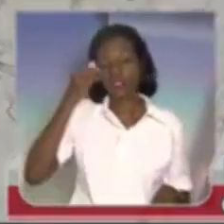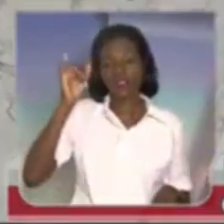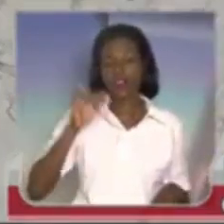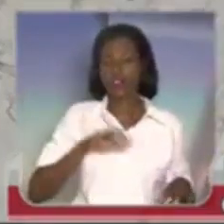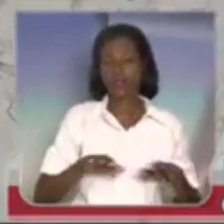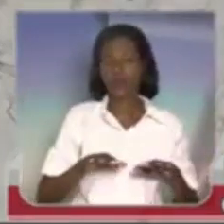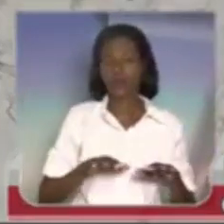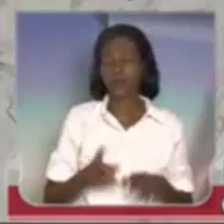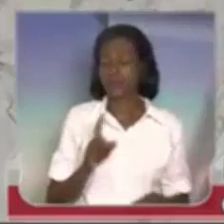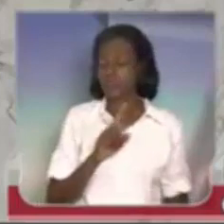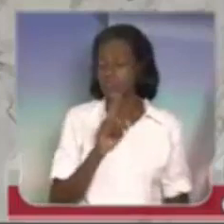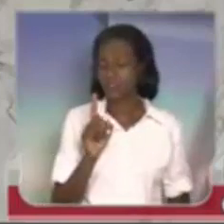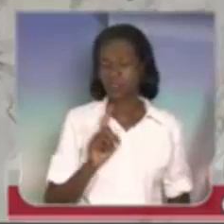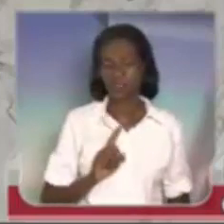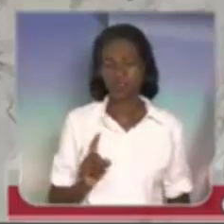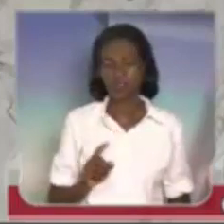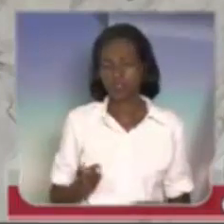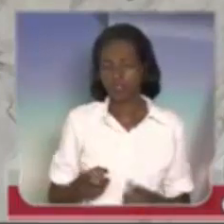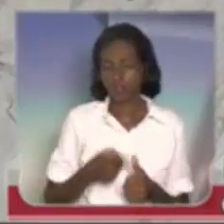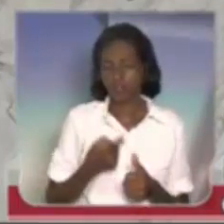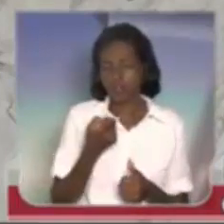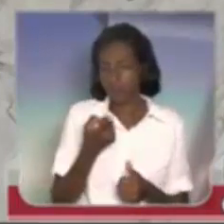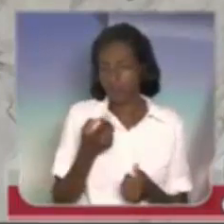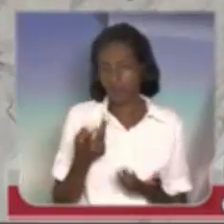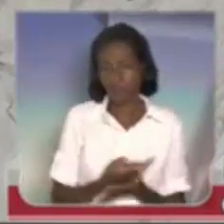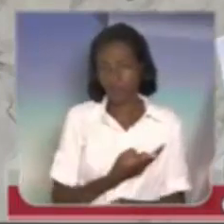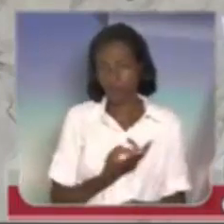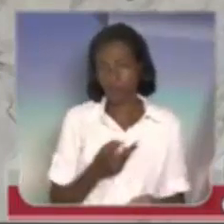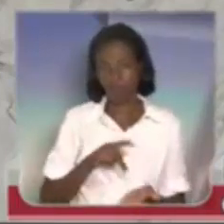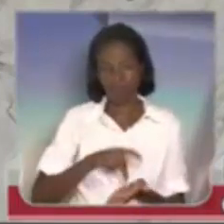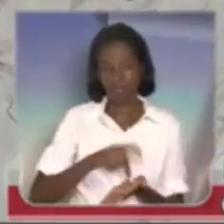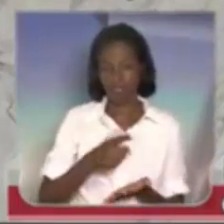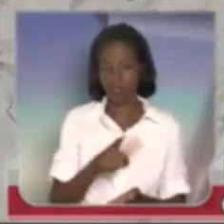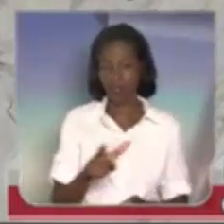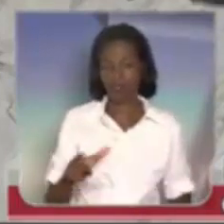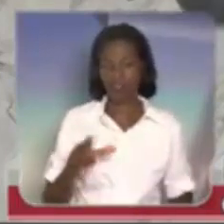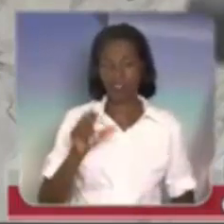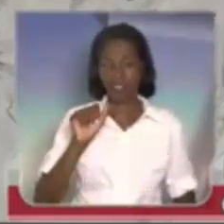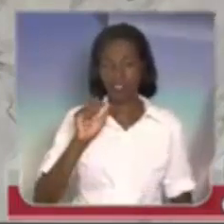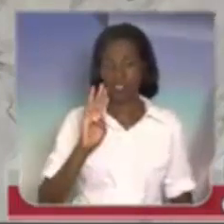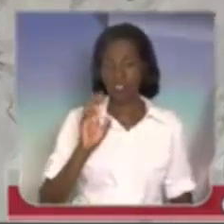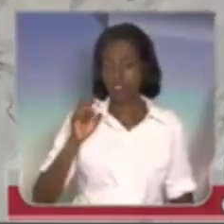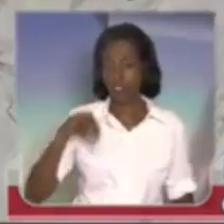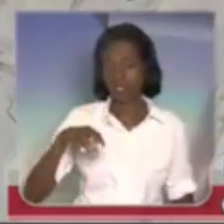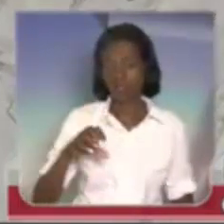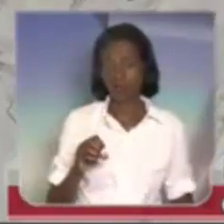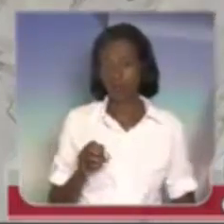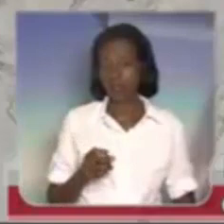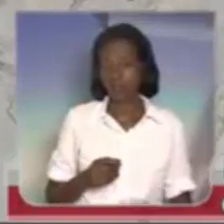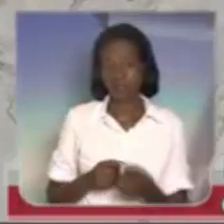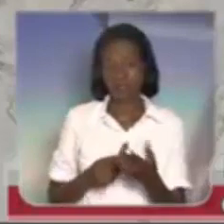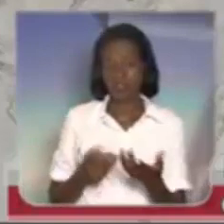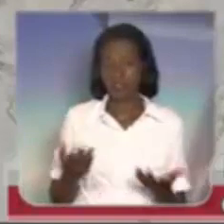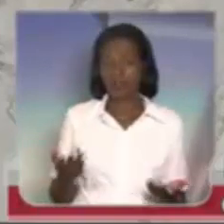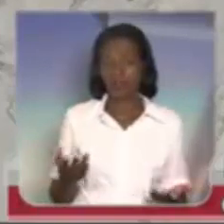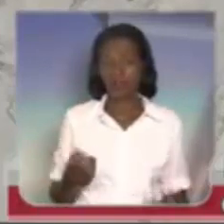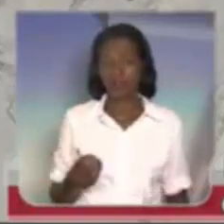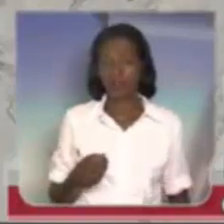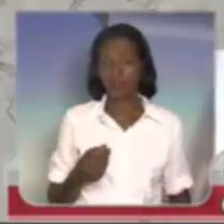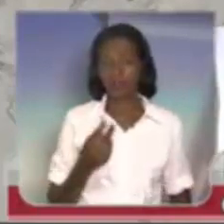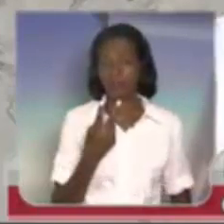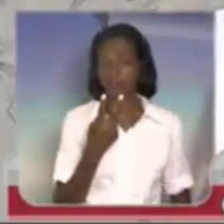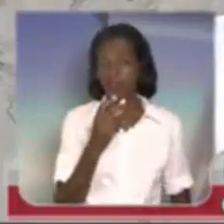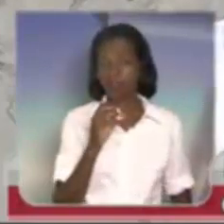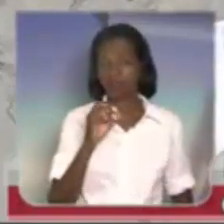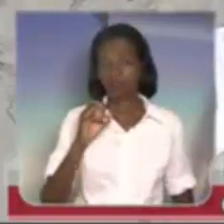movimento não vai primeiro que é propaganda enganosa segundo que o abono que ele deu aqui foi de praticamente de R